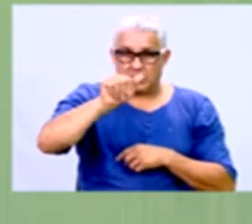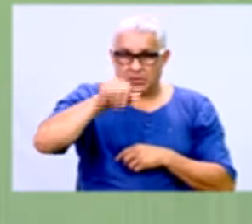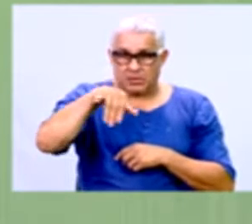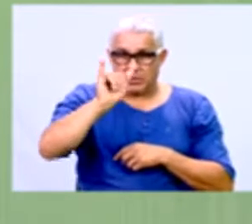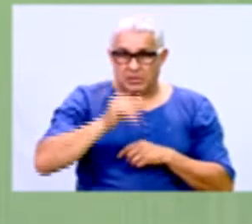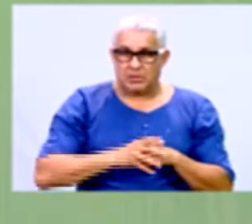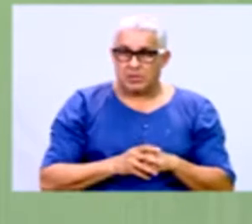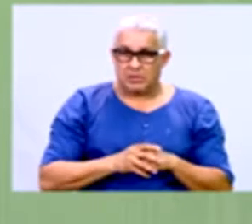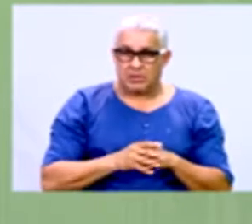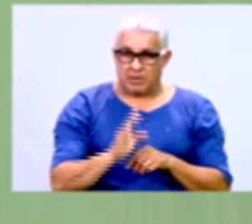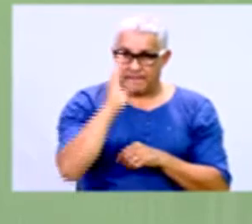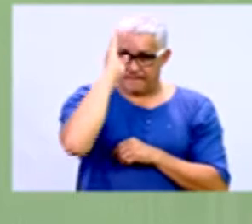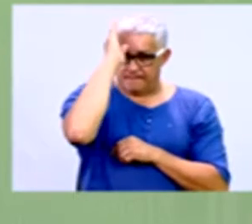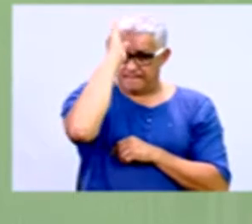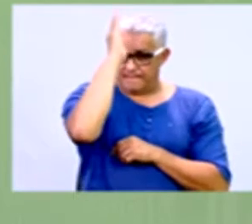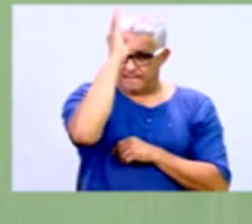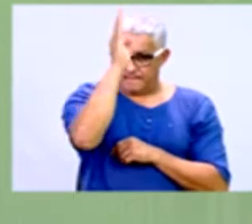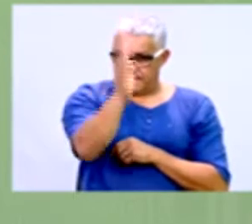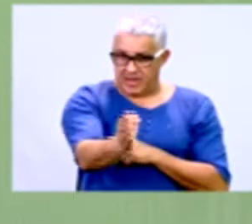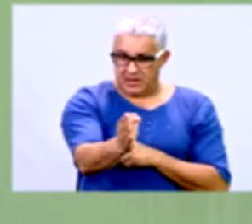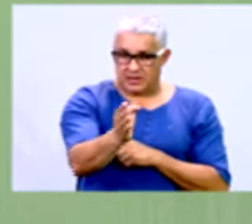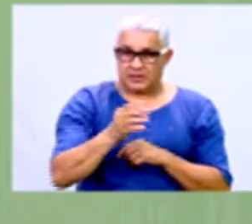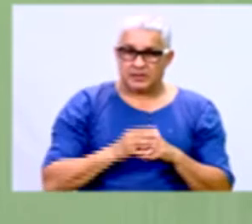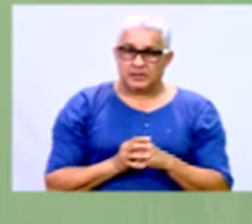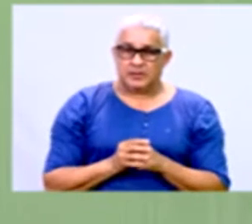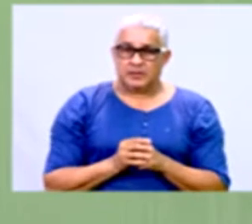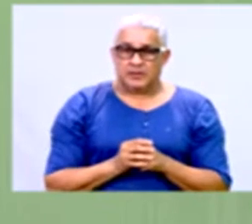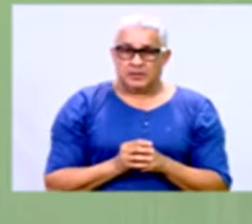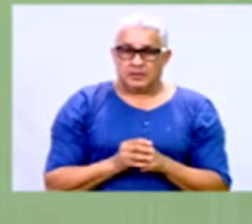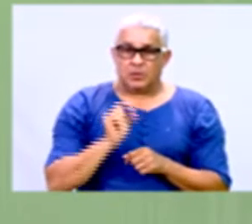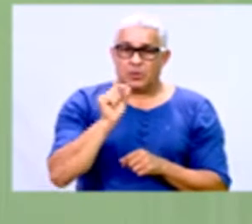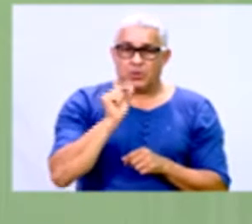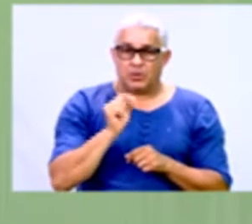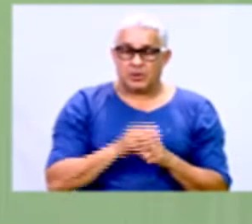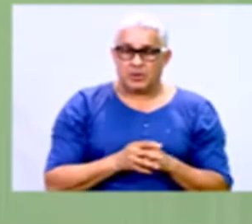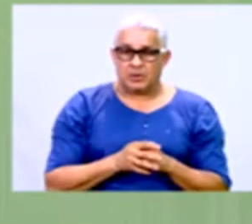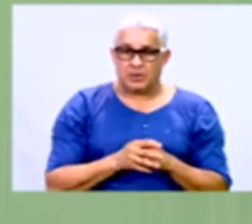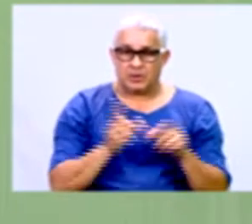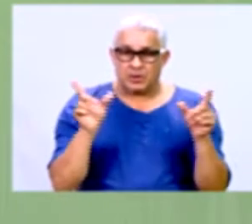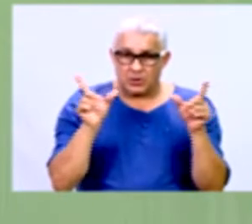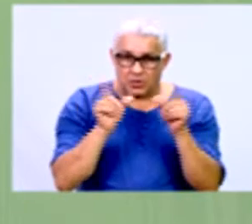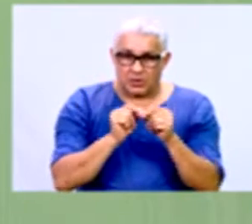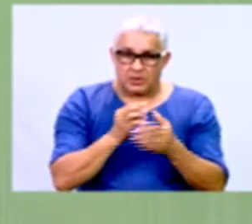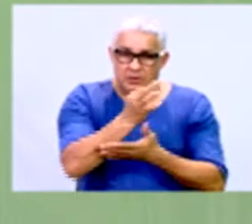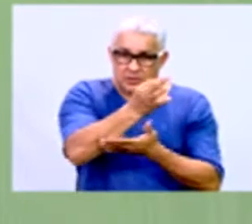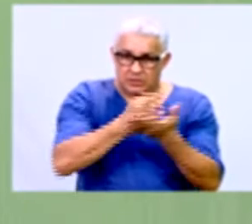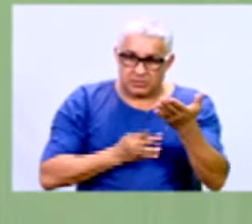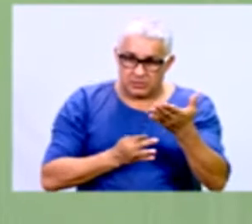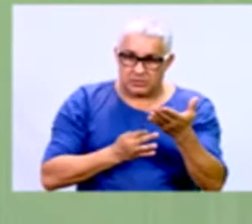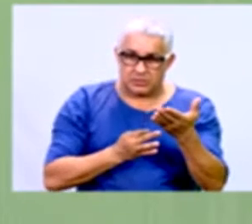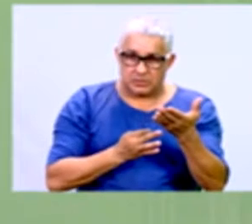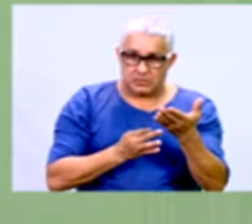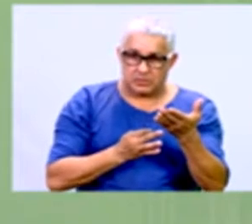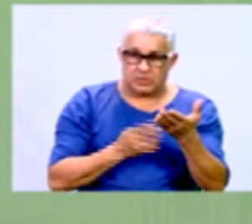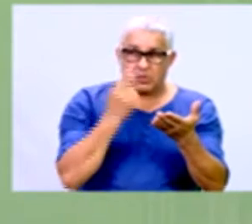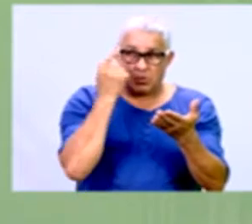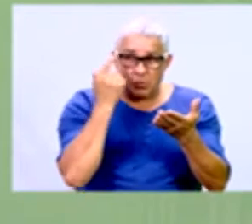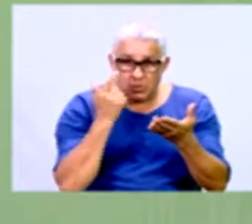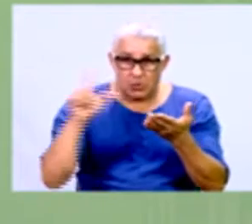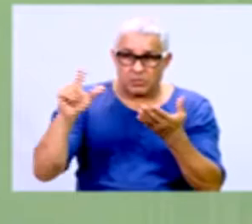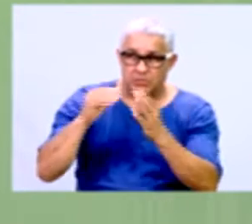uma via de transcrição que cifra um determinado texto para outro com tamanho